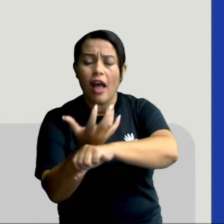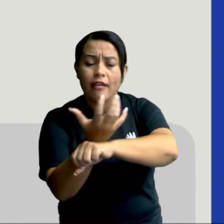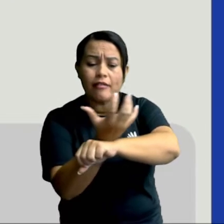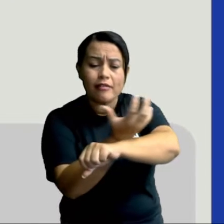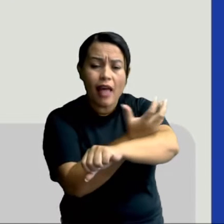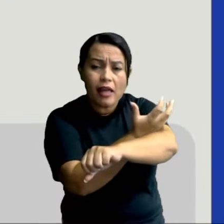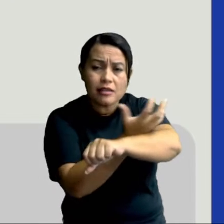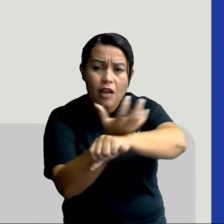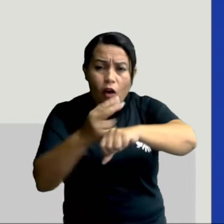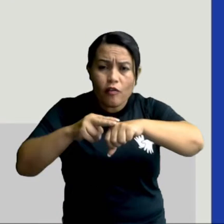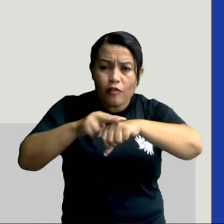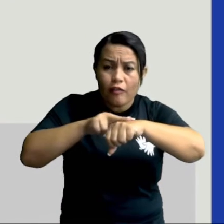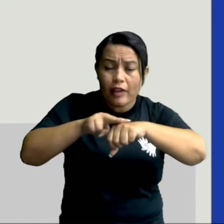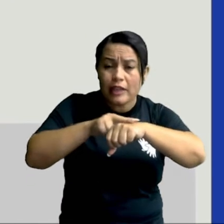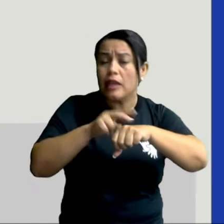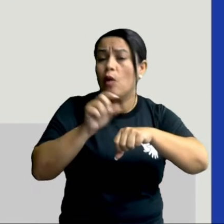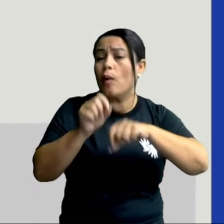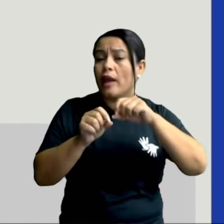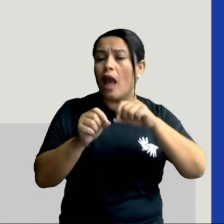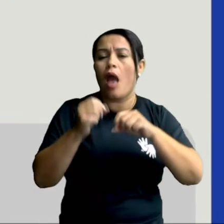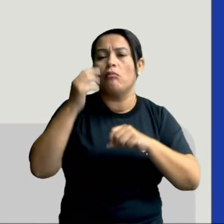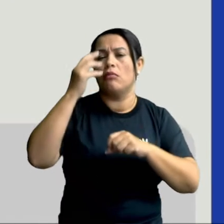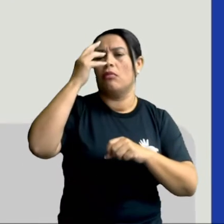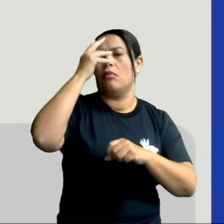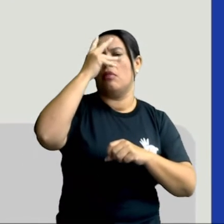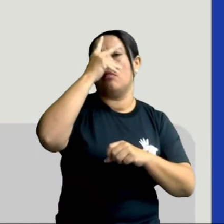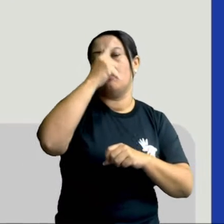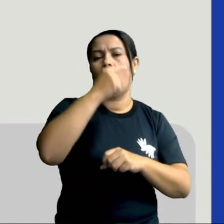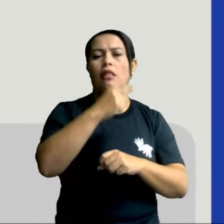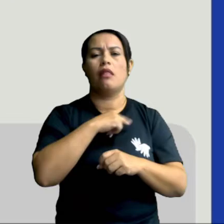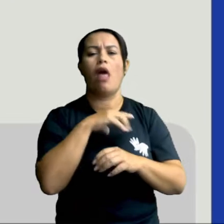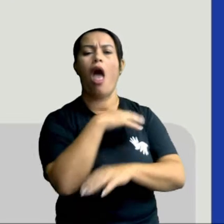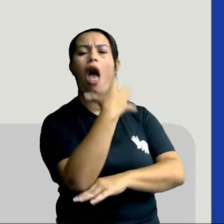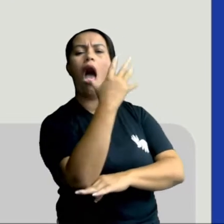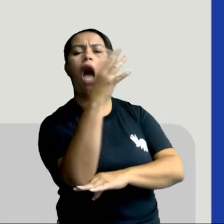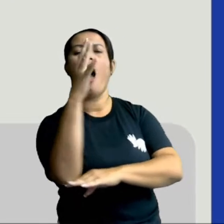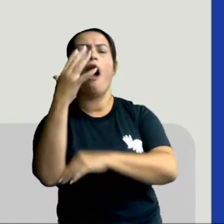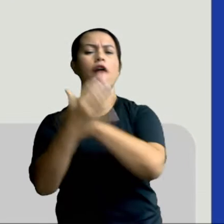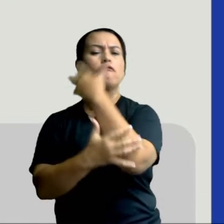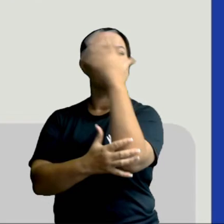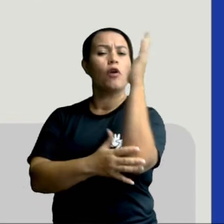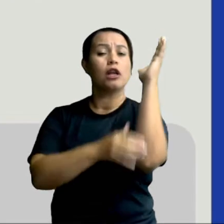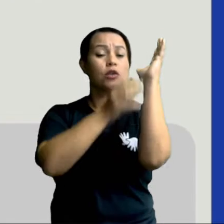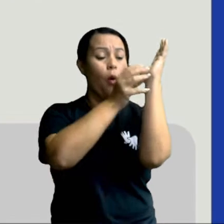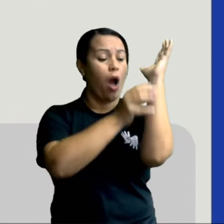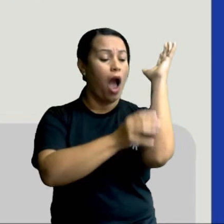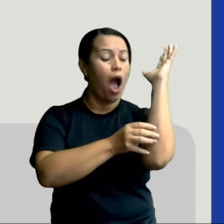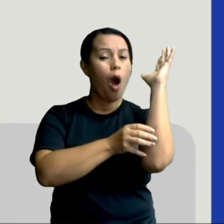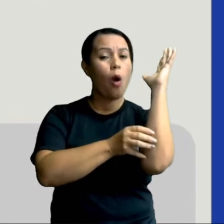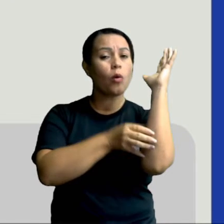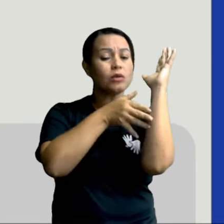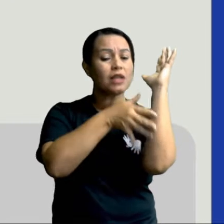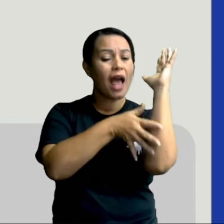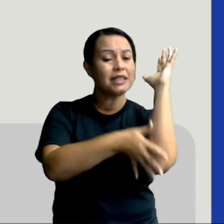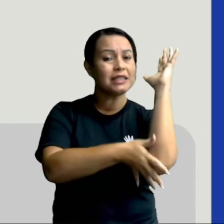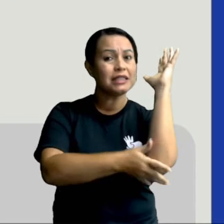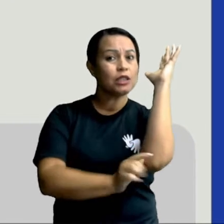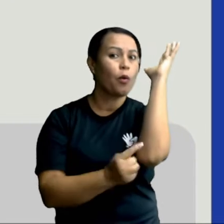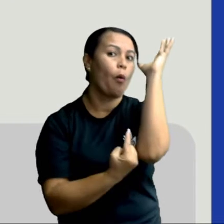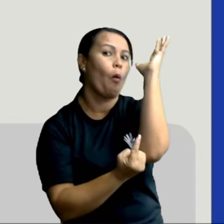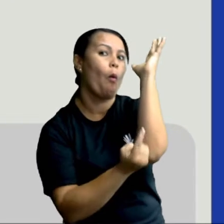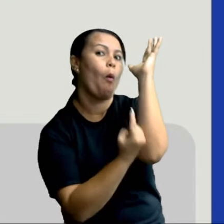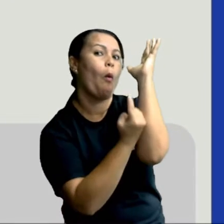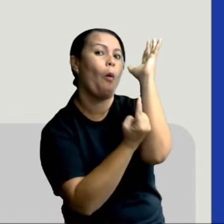seja, uma vegetação exuberante, composta de árvores com caules retilíneos, altas e detentoras